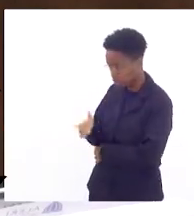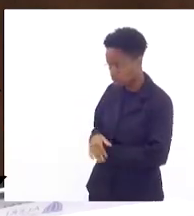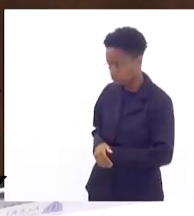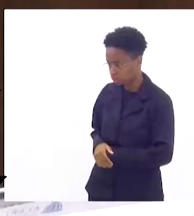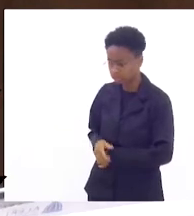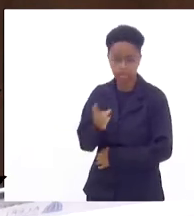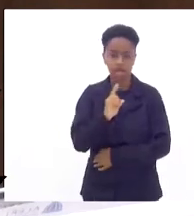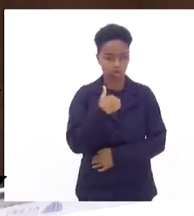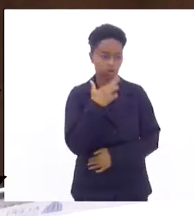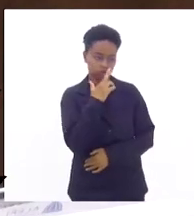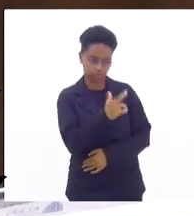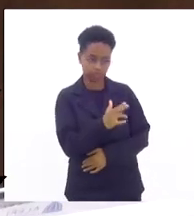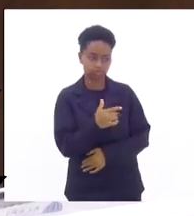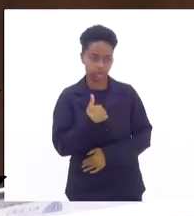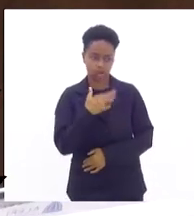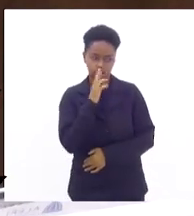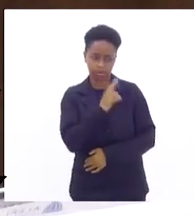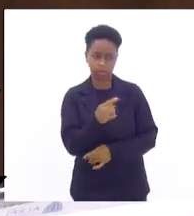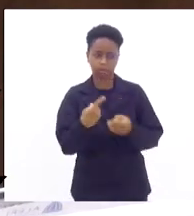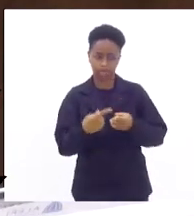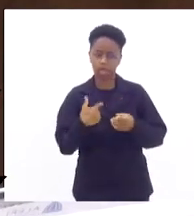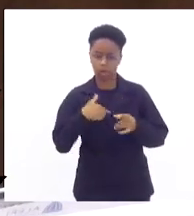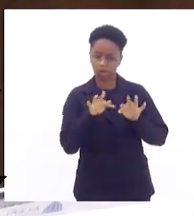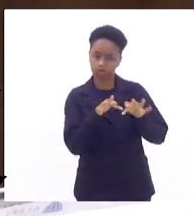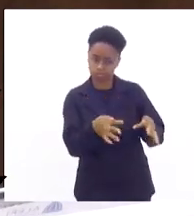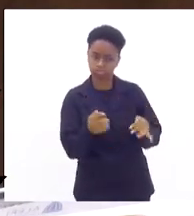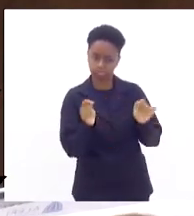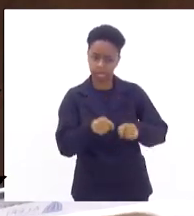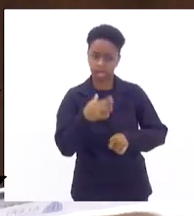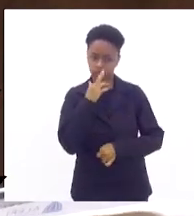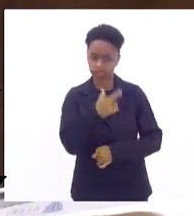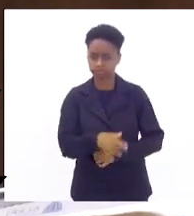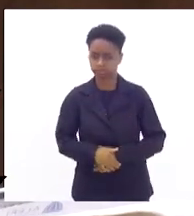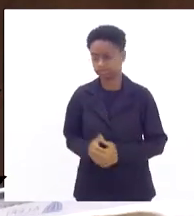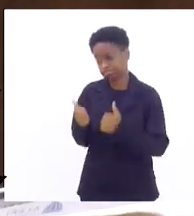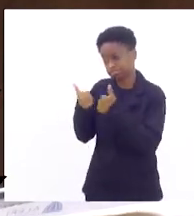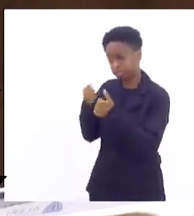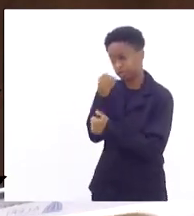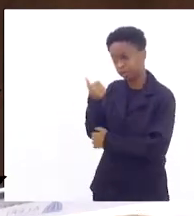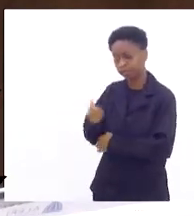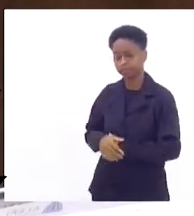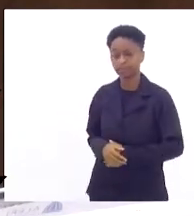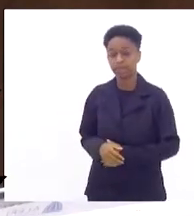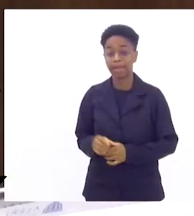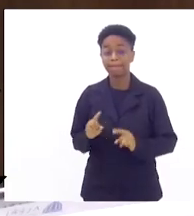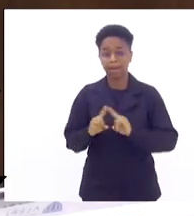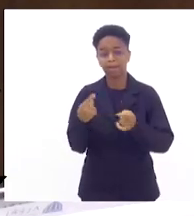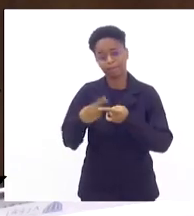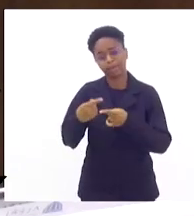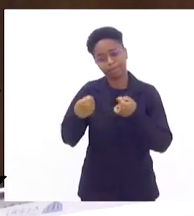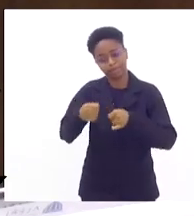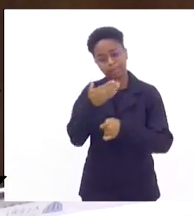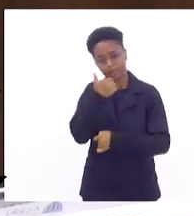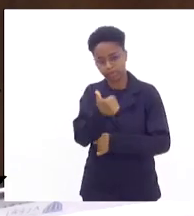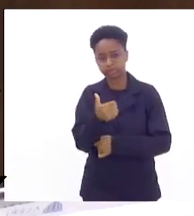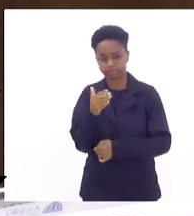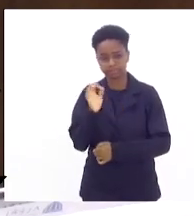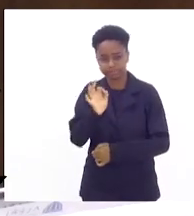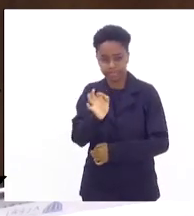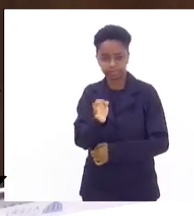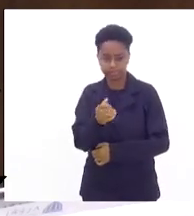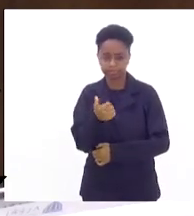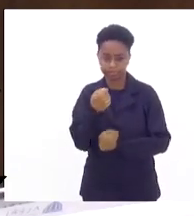vou responder. Eu vou responder porque eu tenho humildade suficiente para isso. Tá bom. É porque nós temos que melhorar. Tá certo. Nós temos que